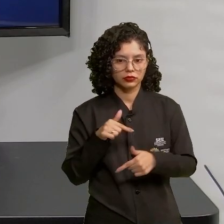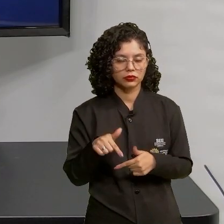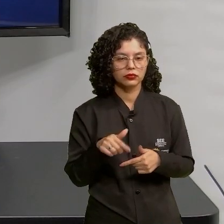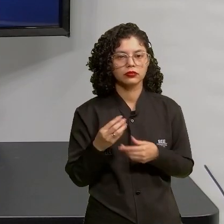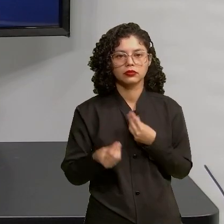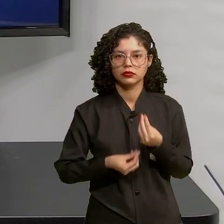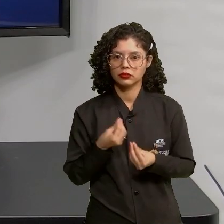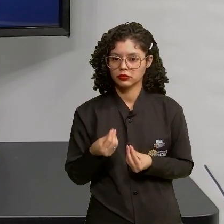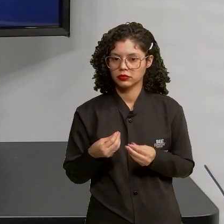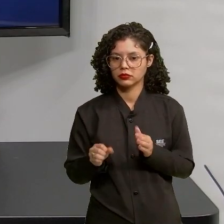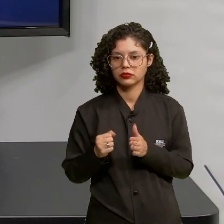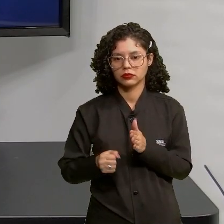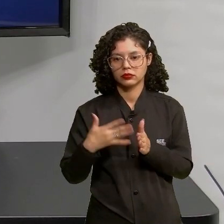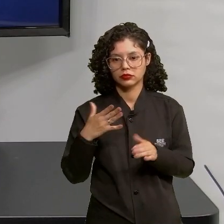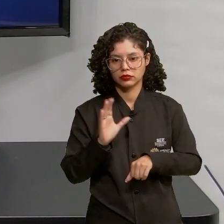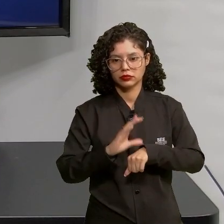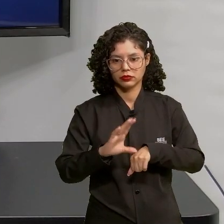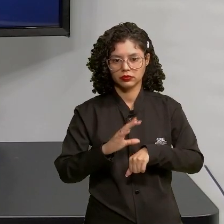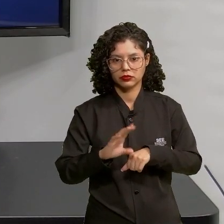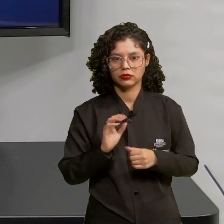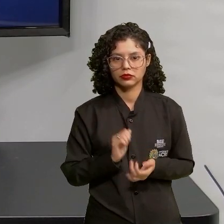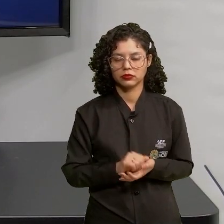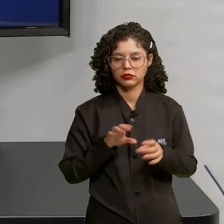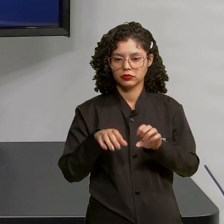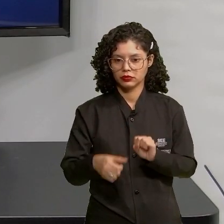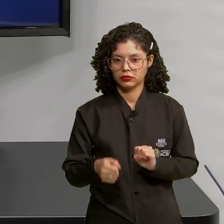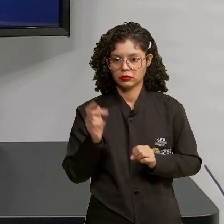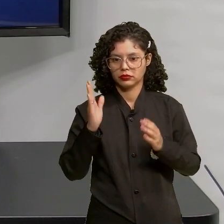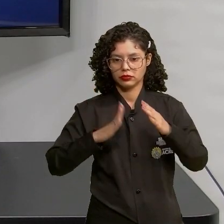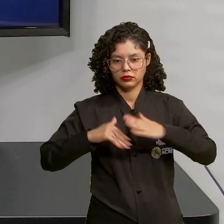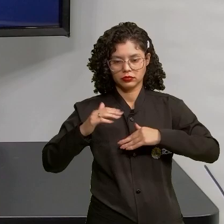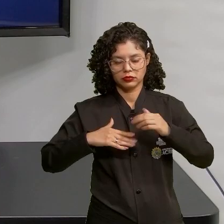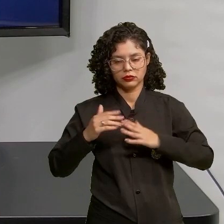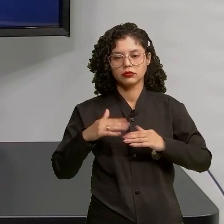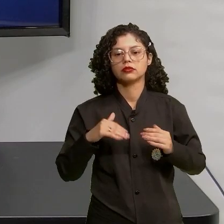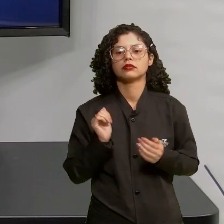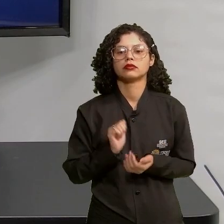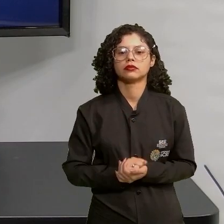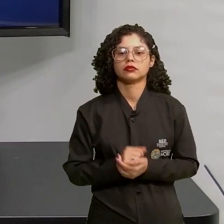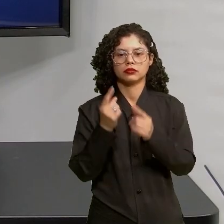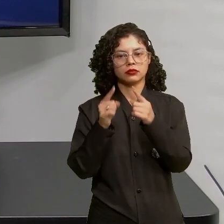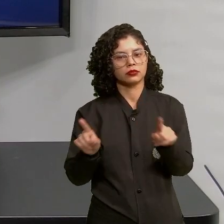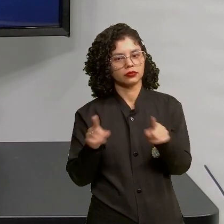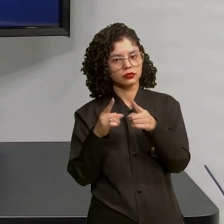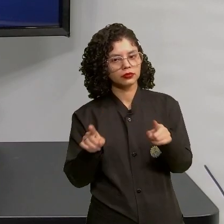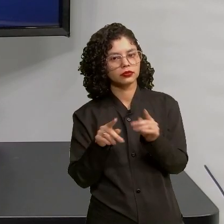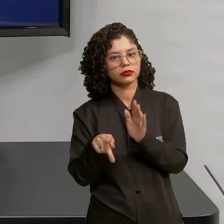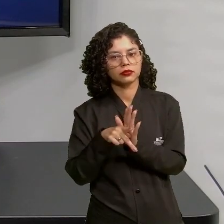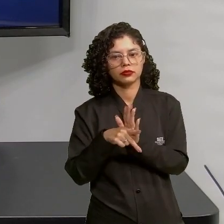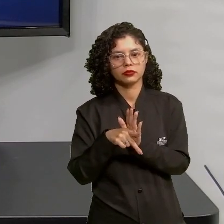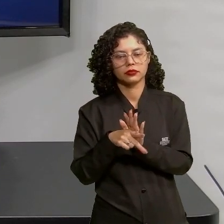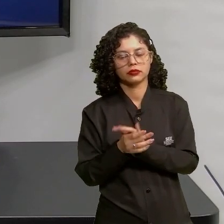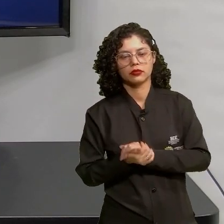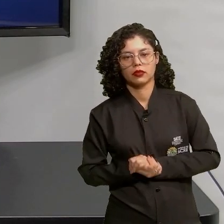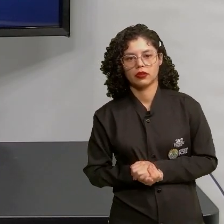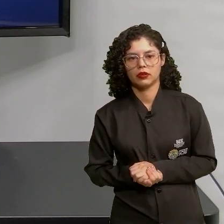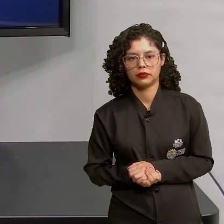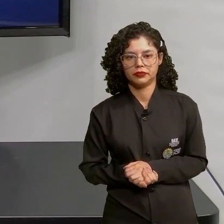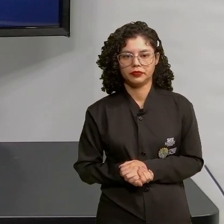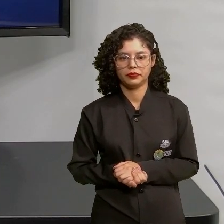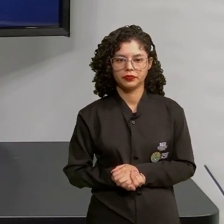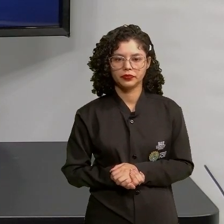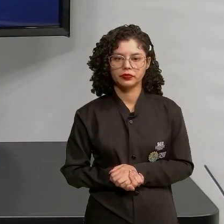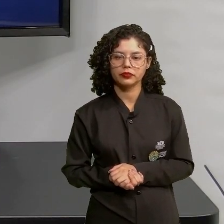com cursos de formação de profissionais, de músicos mesmo, né, na área da música. Então é